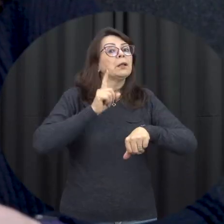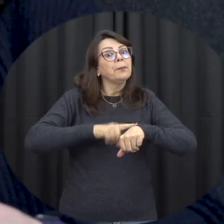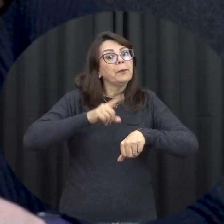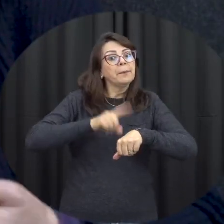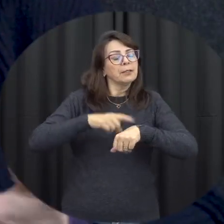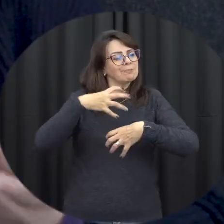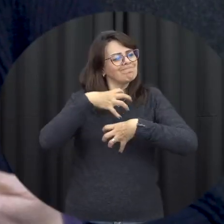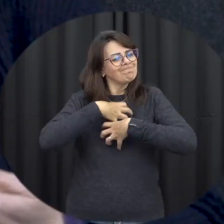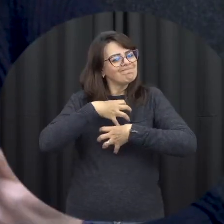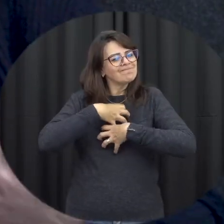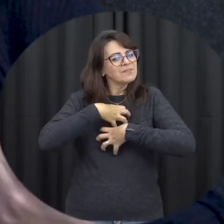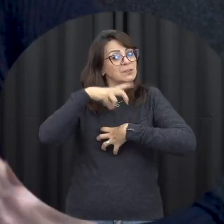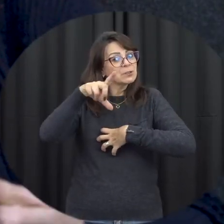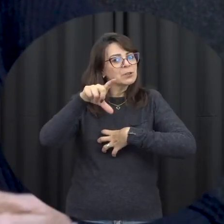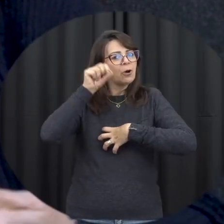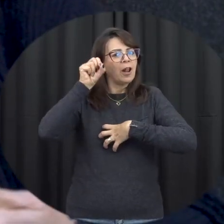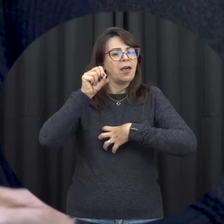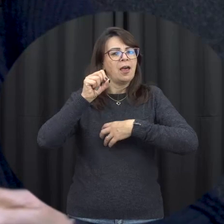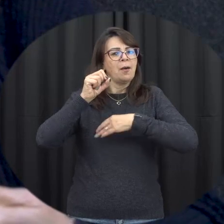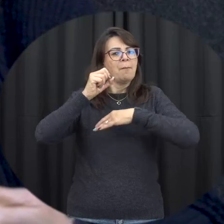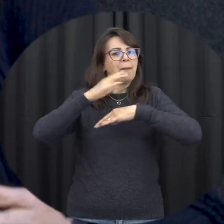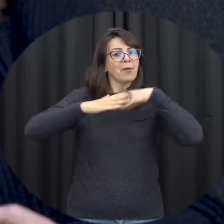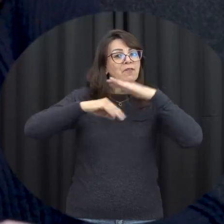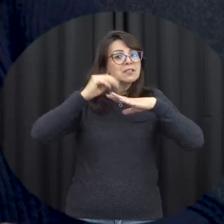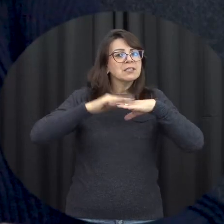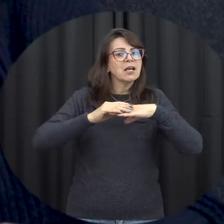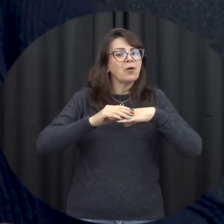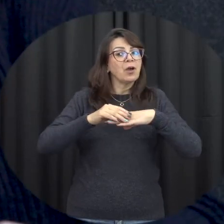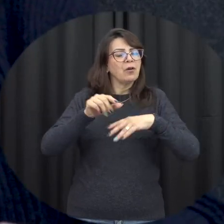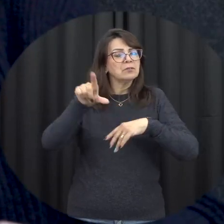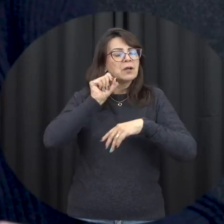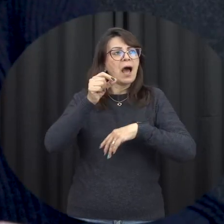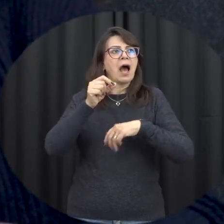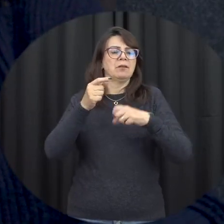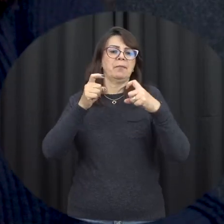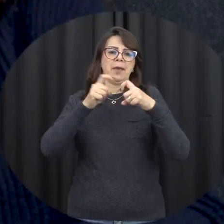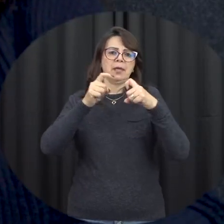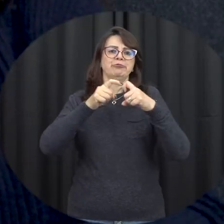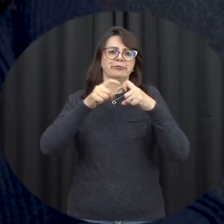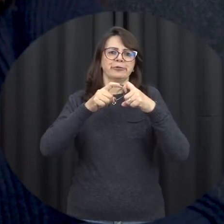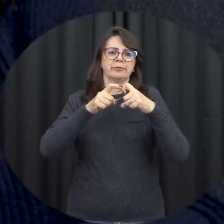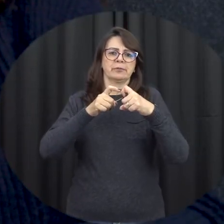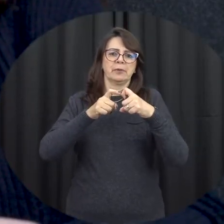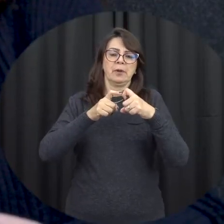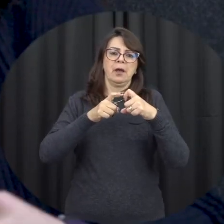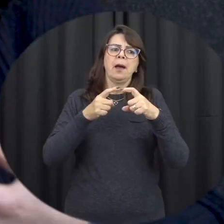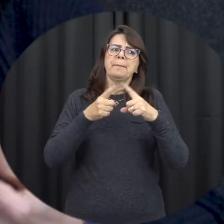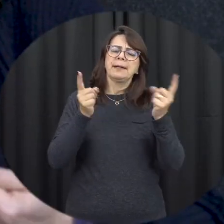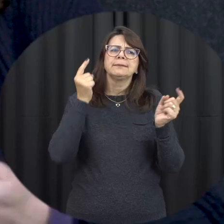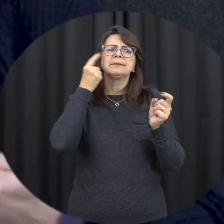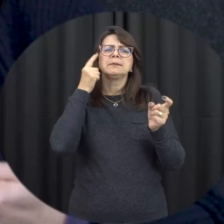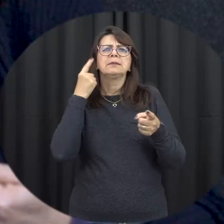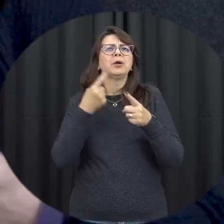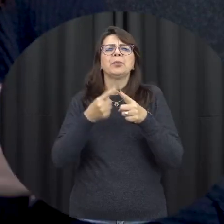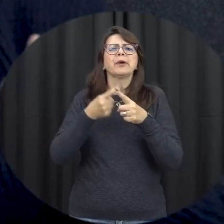hora que eu senti que tinha que escolher alguma coisa, eu falei, eu vou fazer medicina. Porque, na verdade,